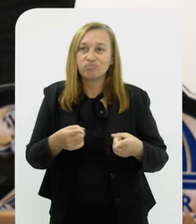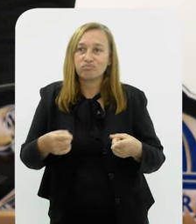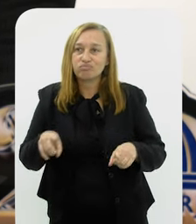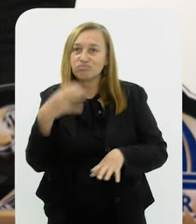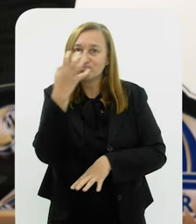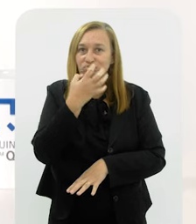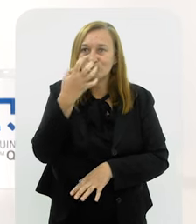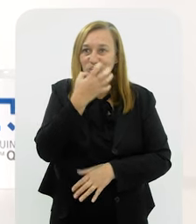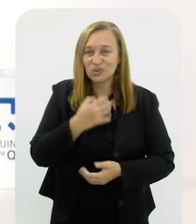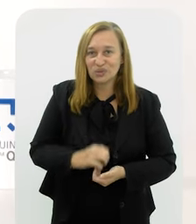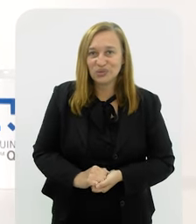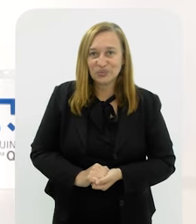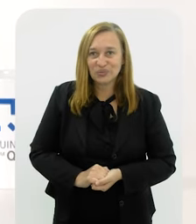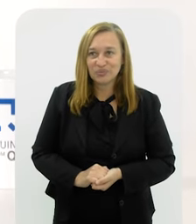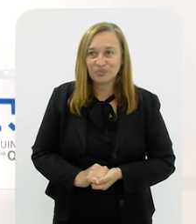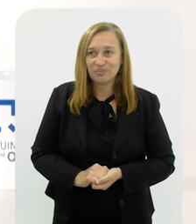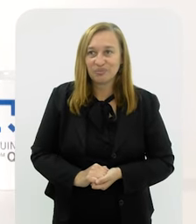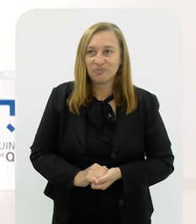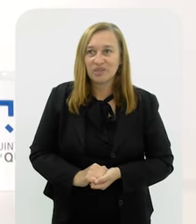músico